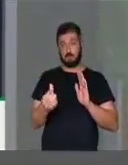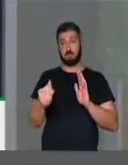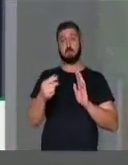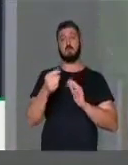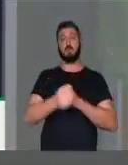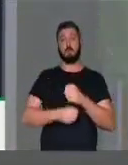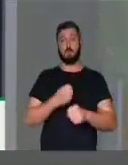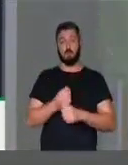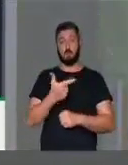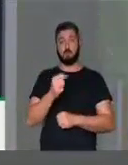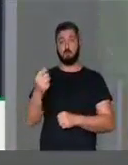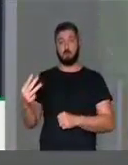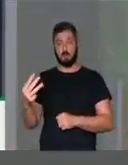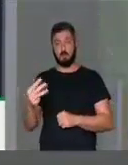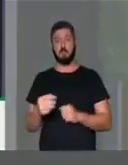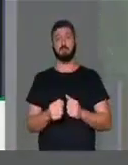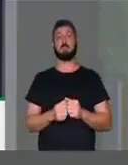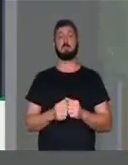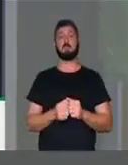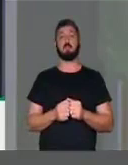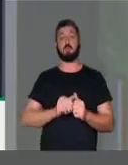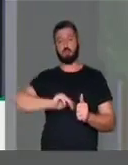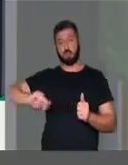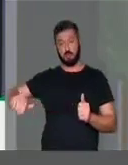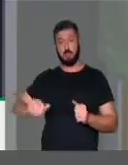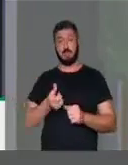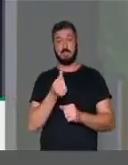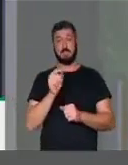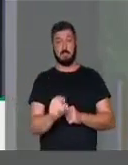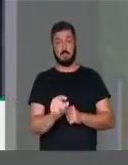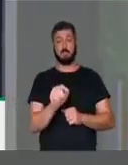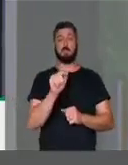2.316 do ano 2003,